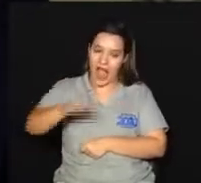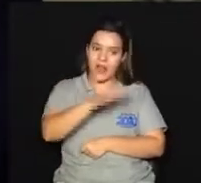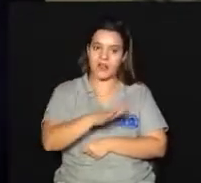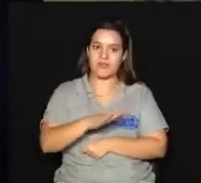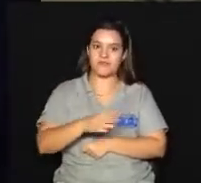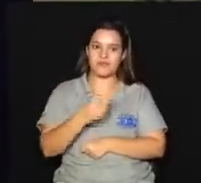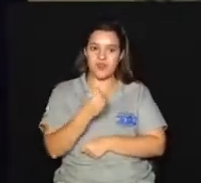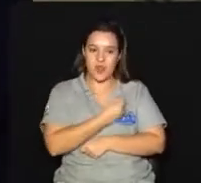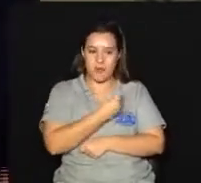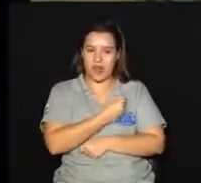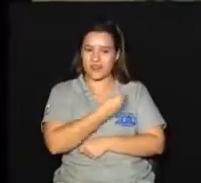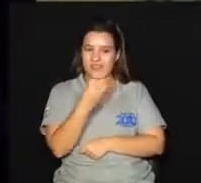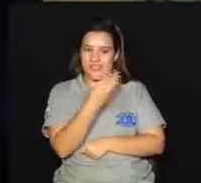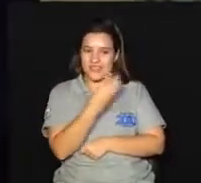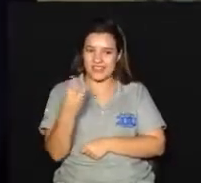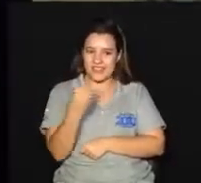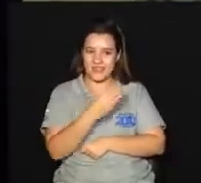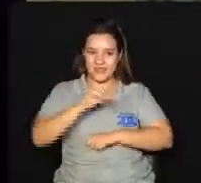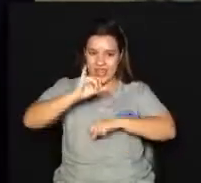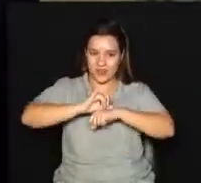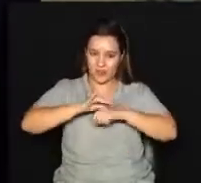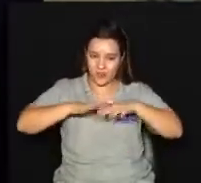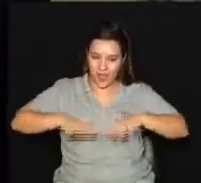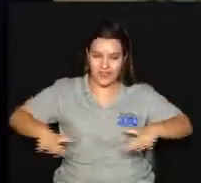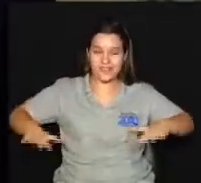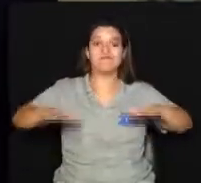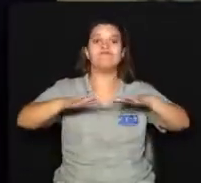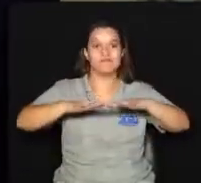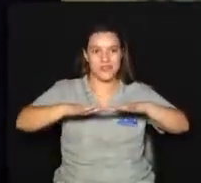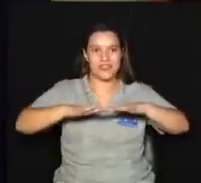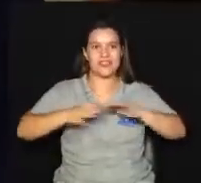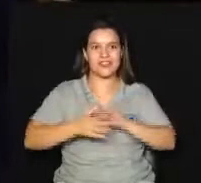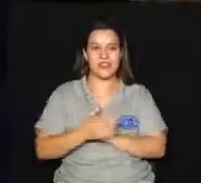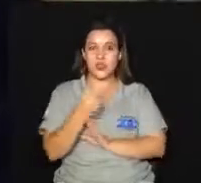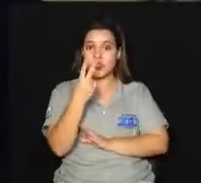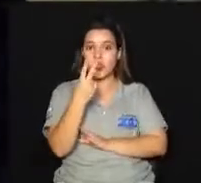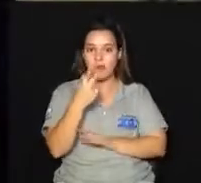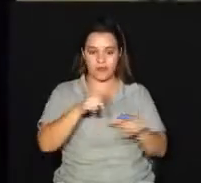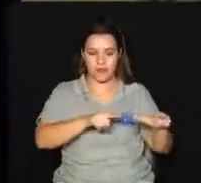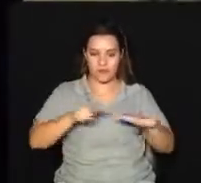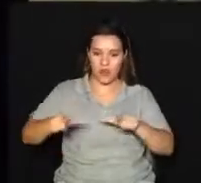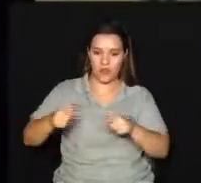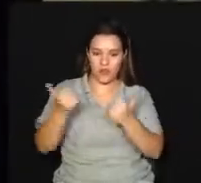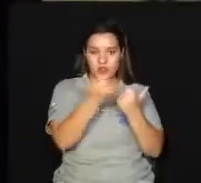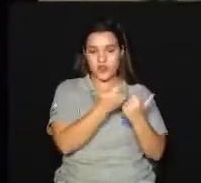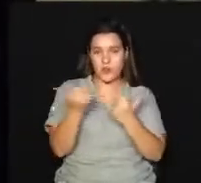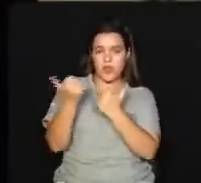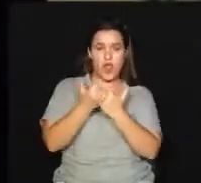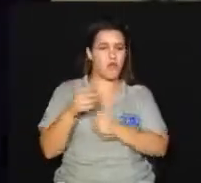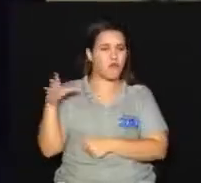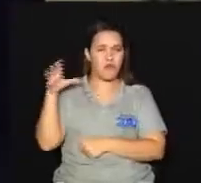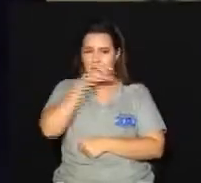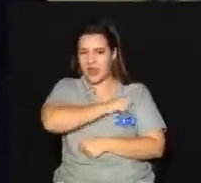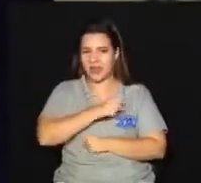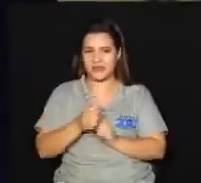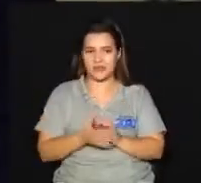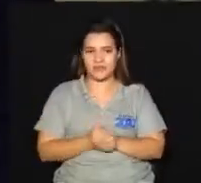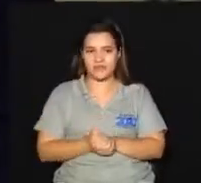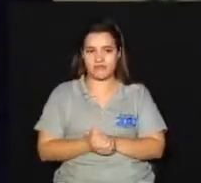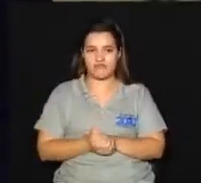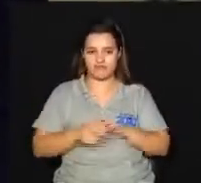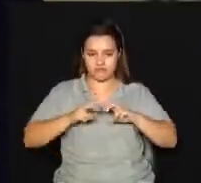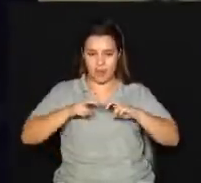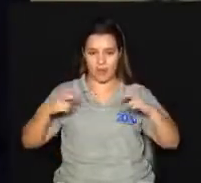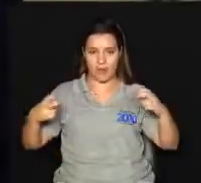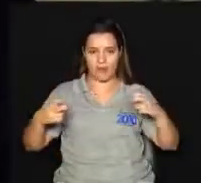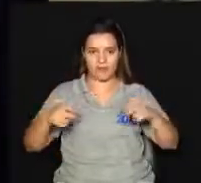Mas na 33ª, que pega basicamente o centro da cidade, foram só 2. Foram trocadas rapidamente. Os mesários